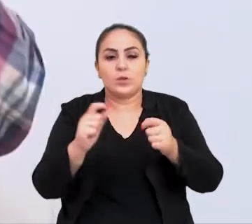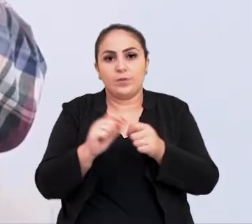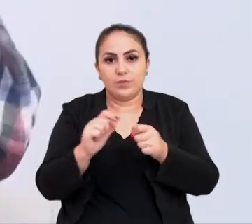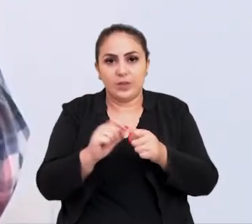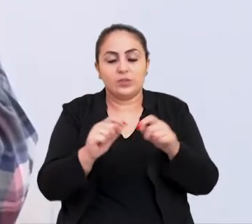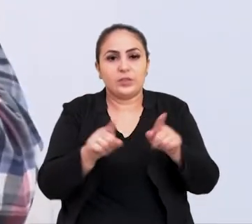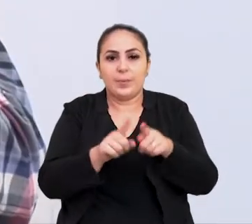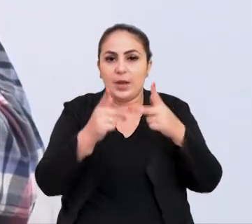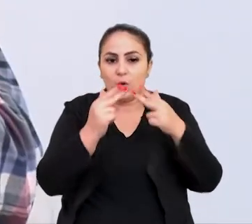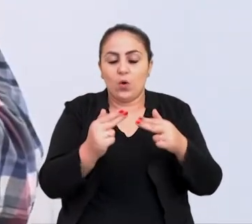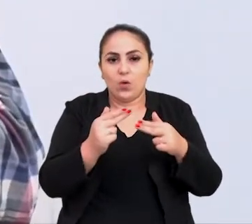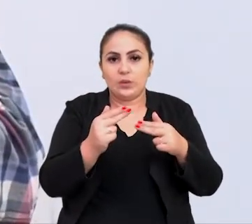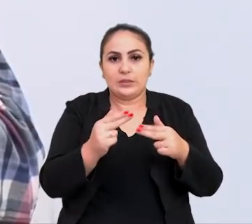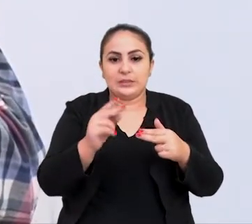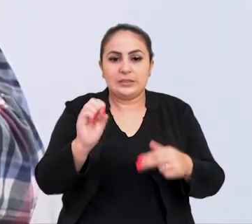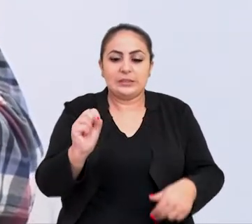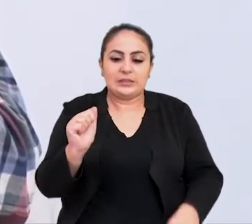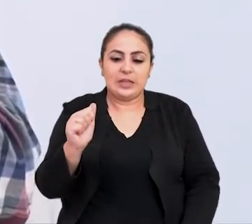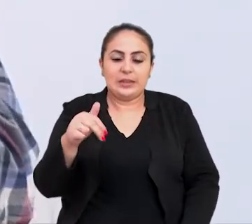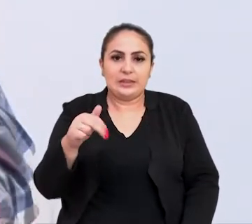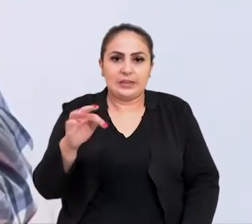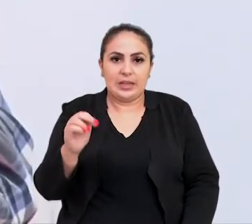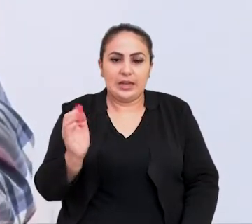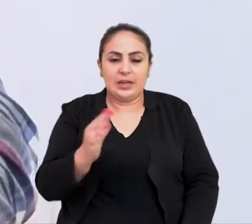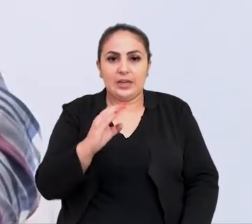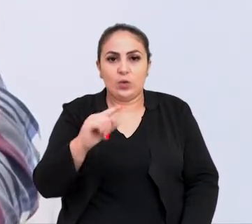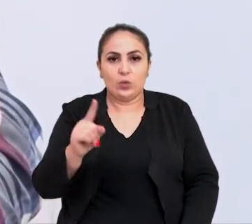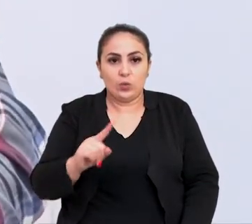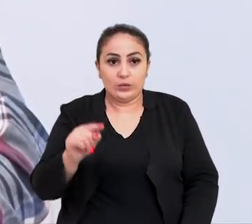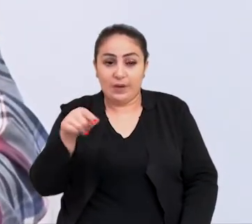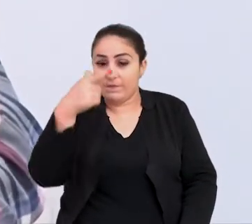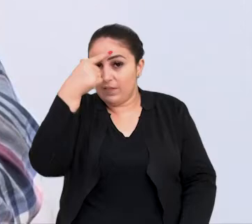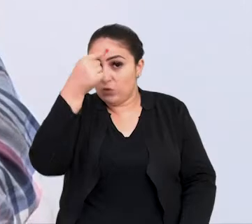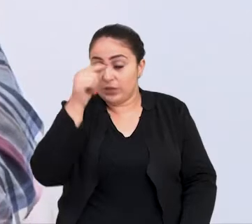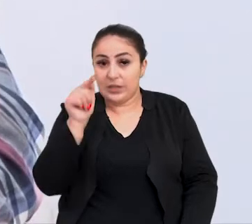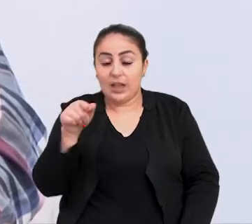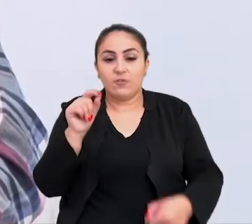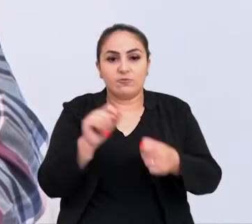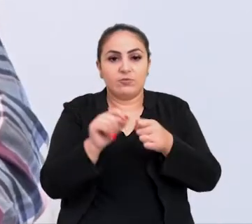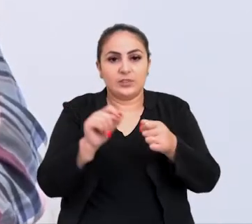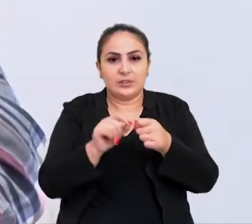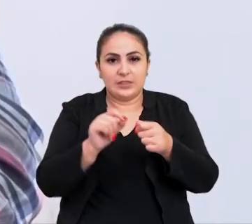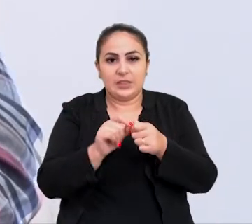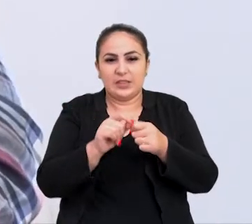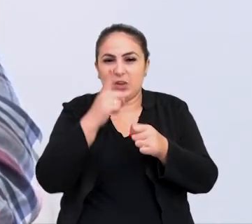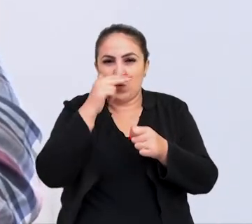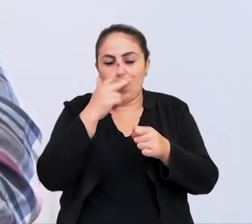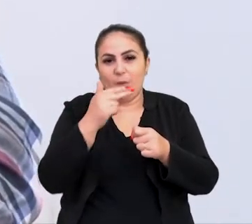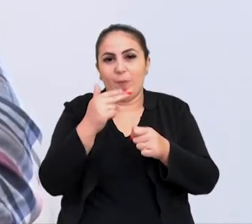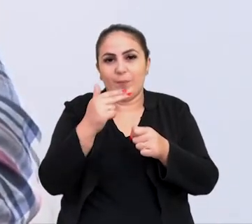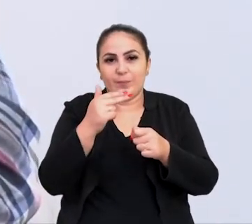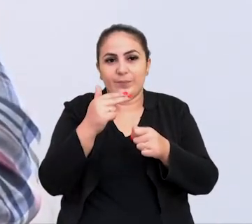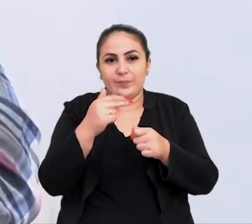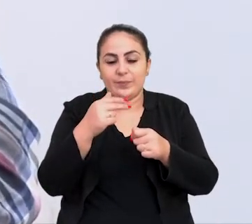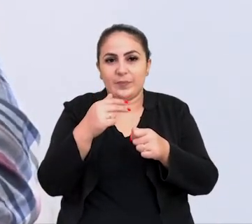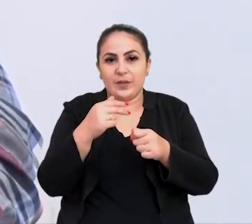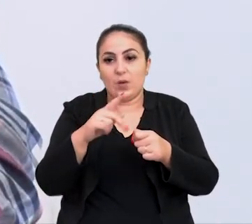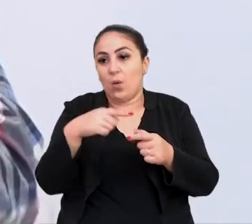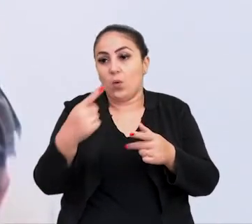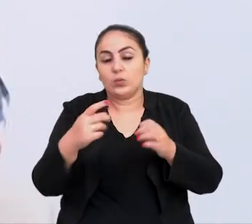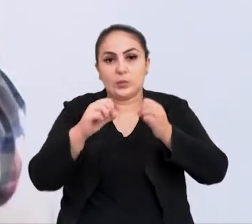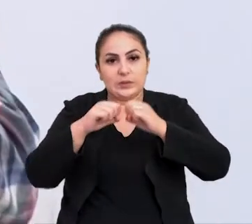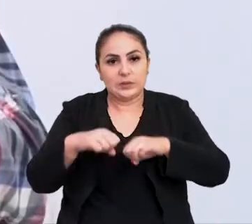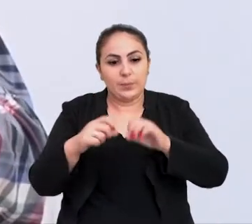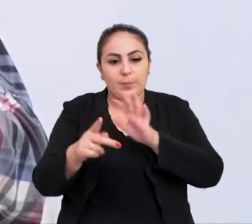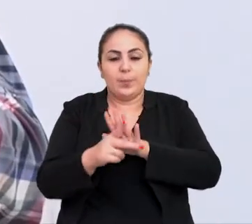Pode ser feito também como foi em Santa Cruz, que uma das faculdades de lá fizeram através de